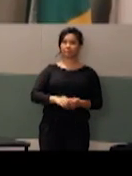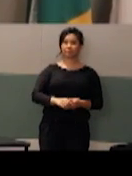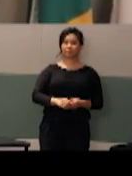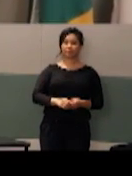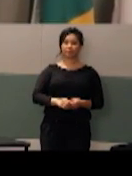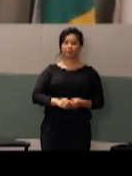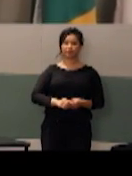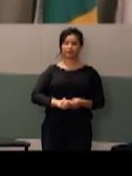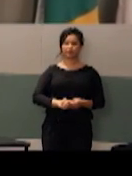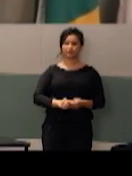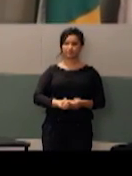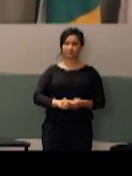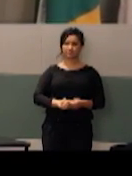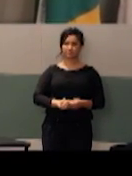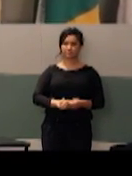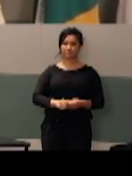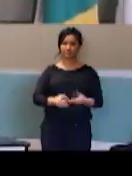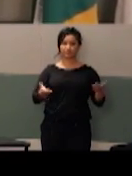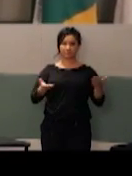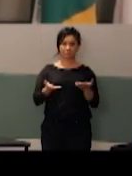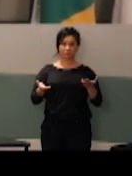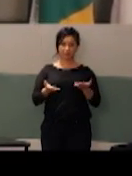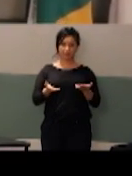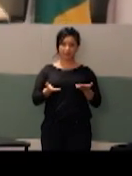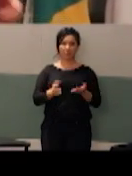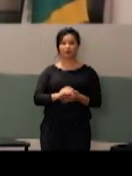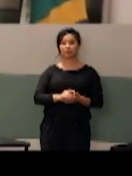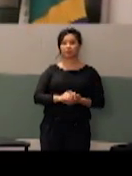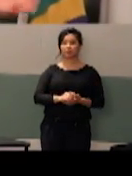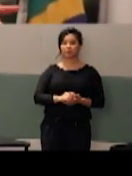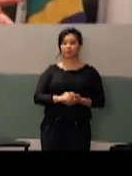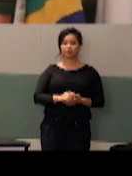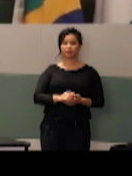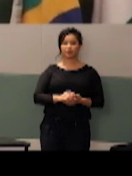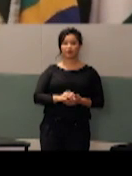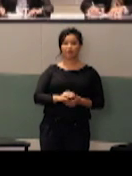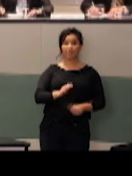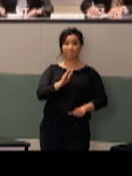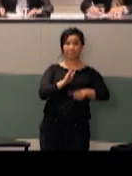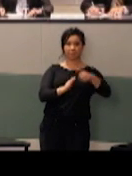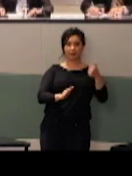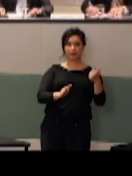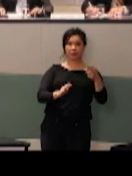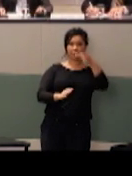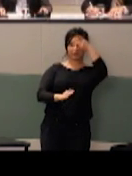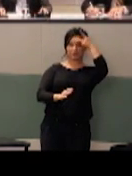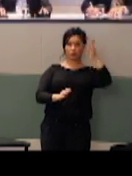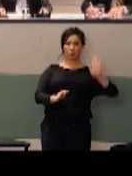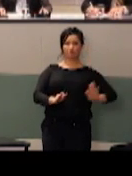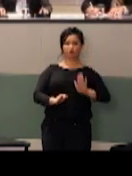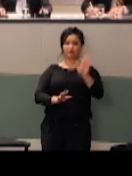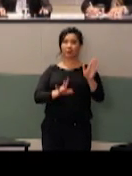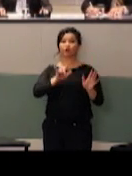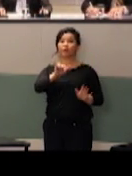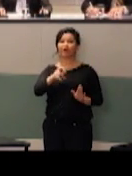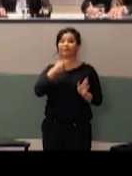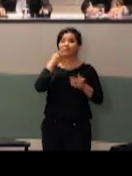Bom, agora o primeiro candidato a comentar a pergunta